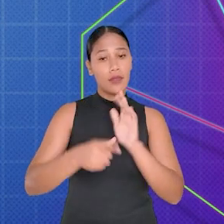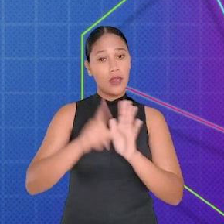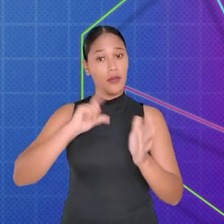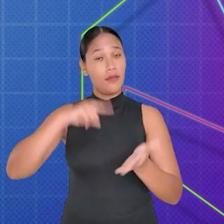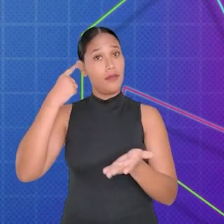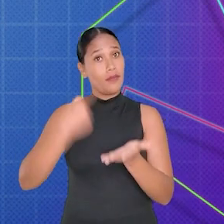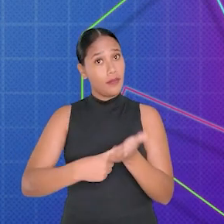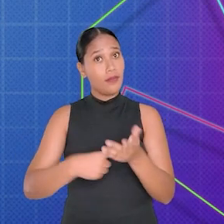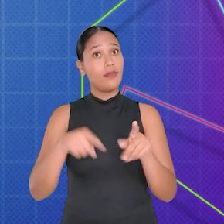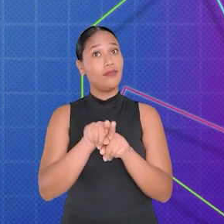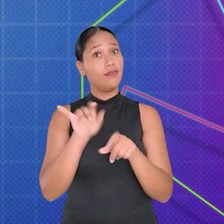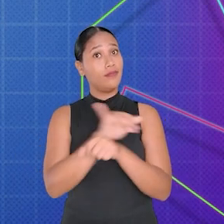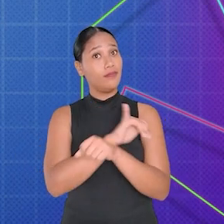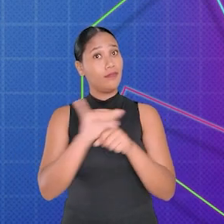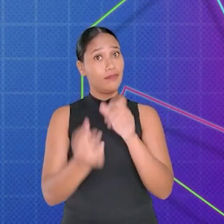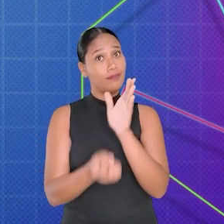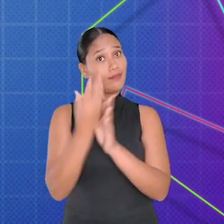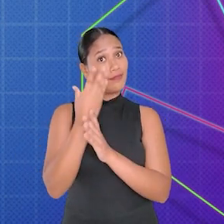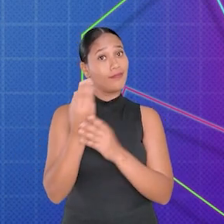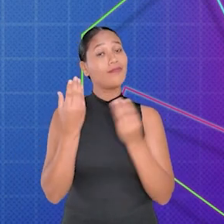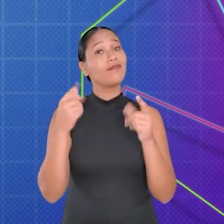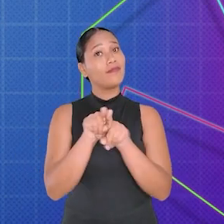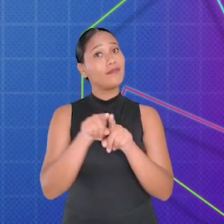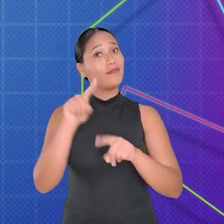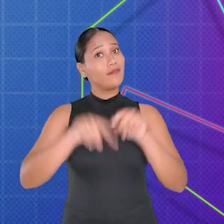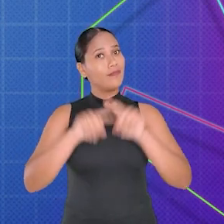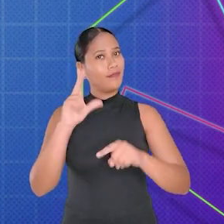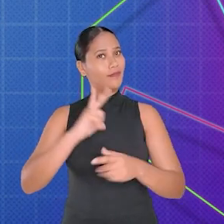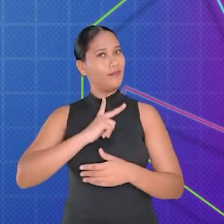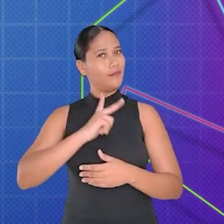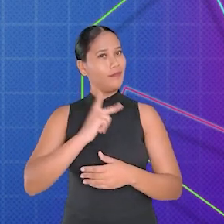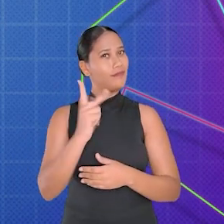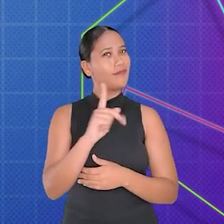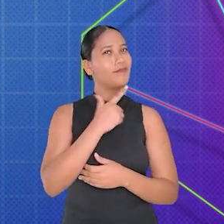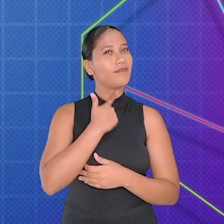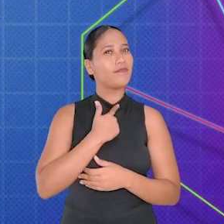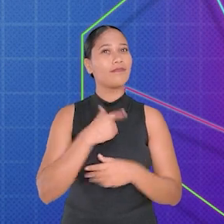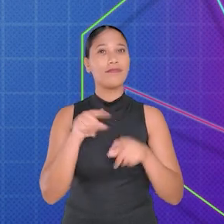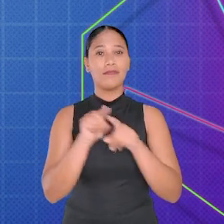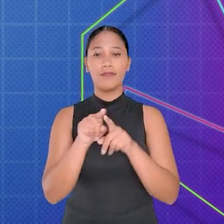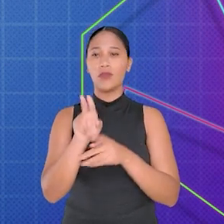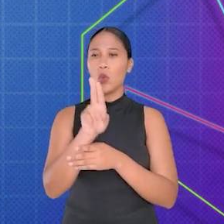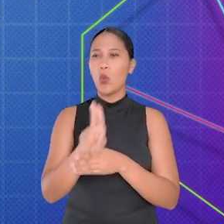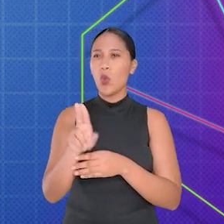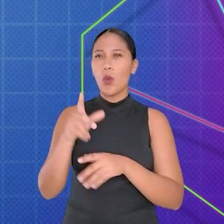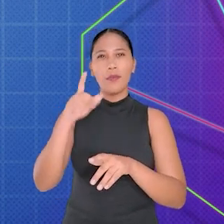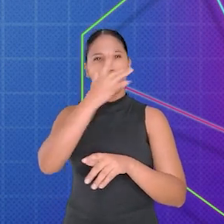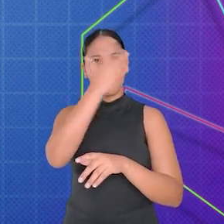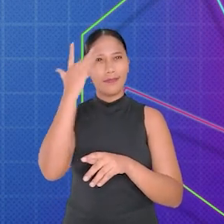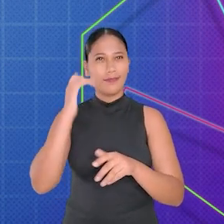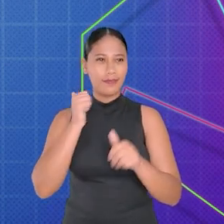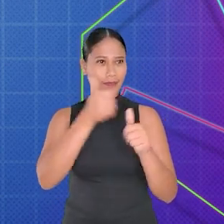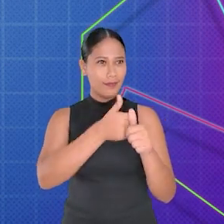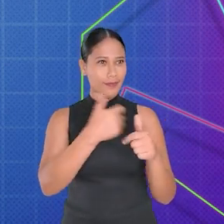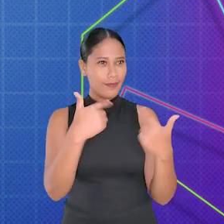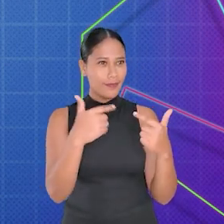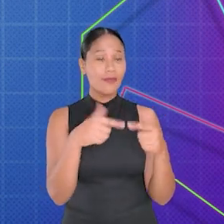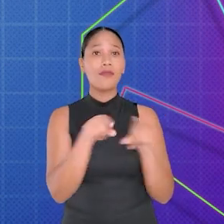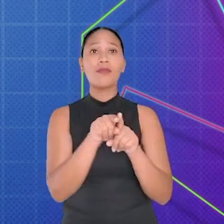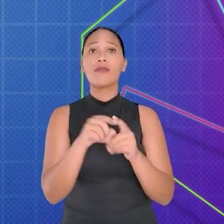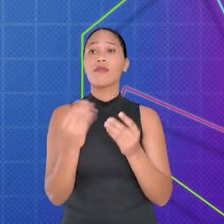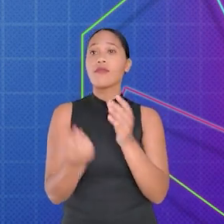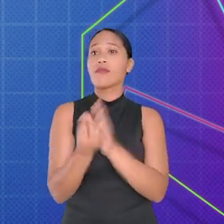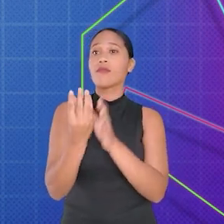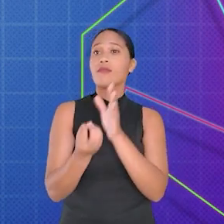e materiais personalizados. Os usuários podem personalizar os parâmetros das texturas e materiais para criar objetos 3D únicos